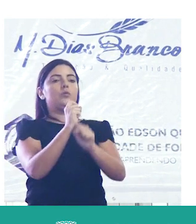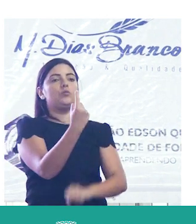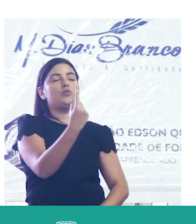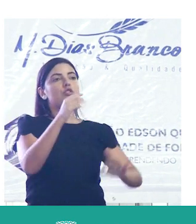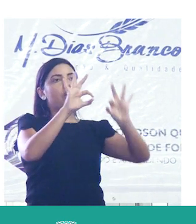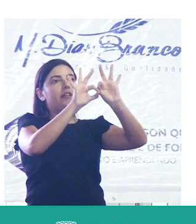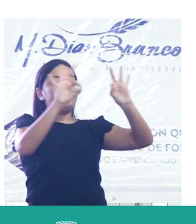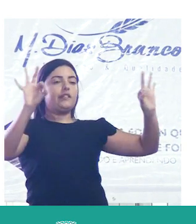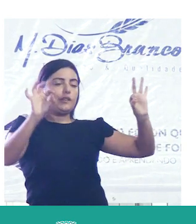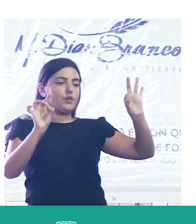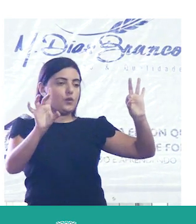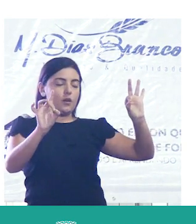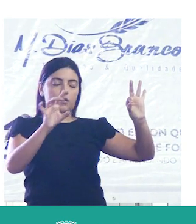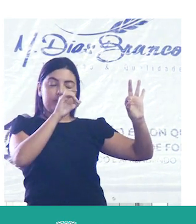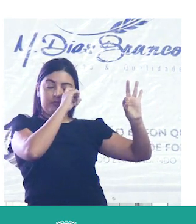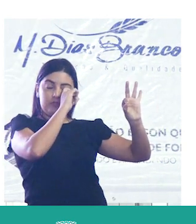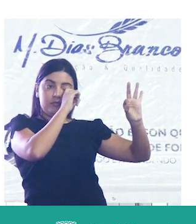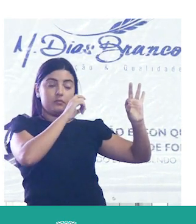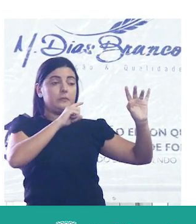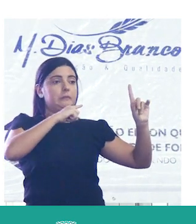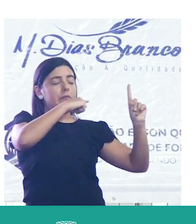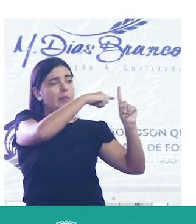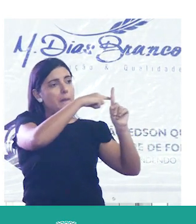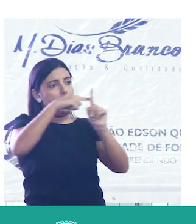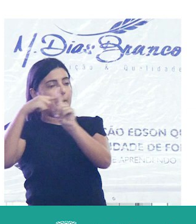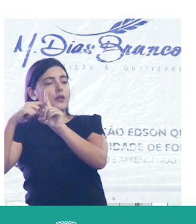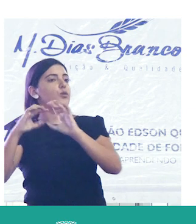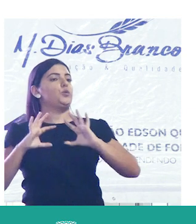uma. Pronto, feito isso,